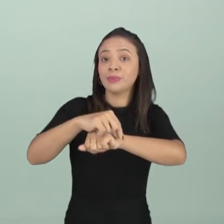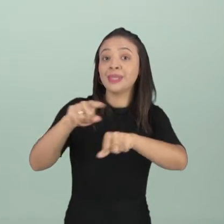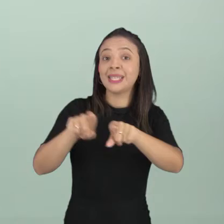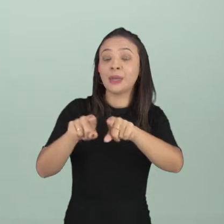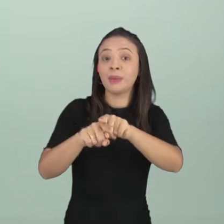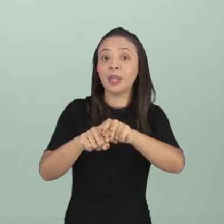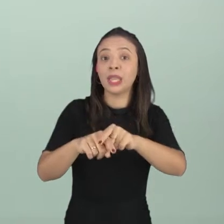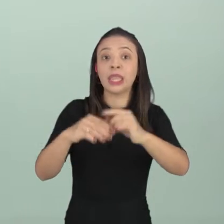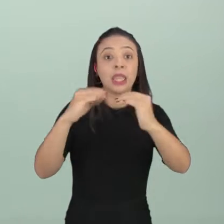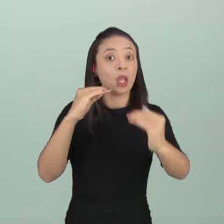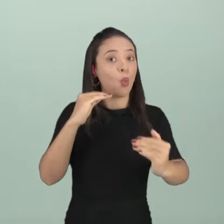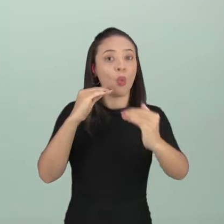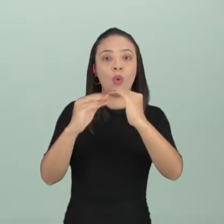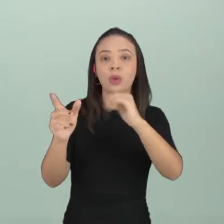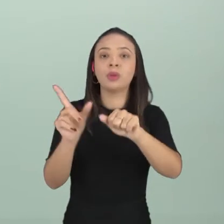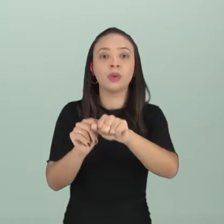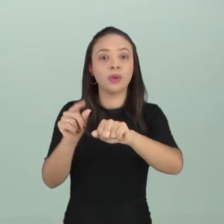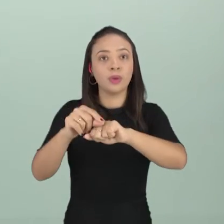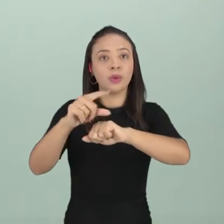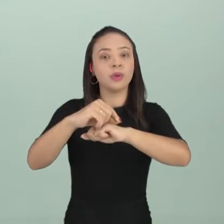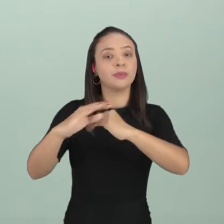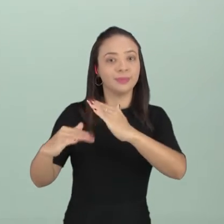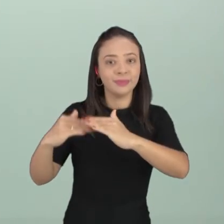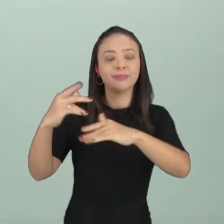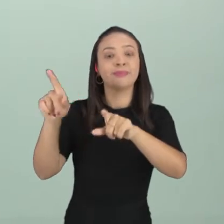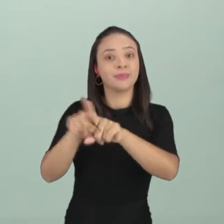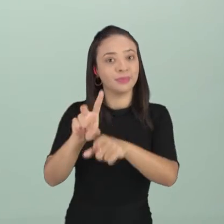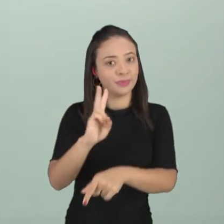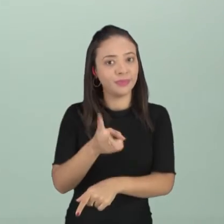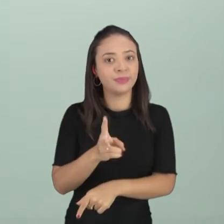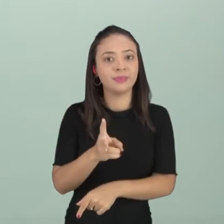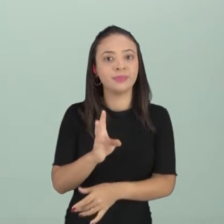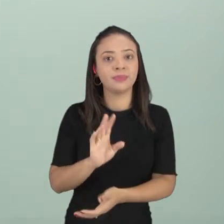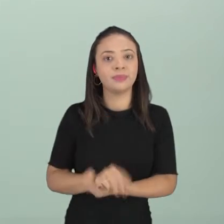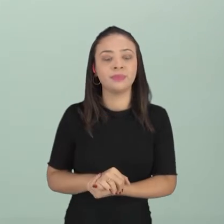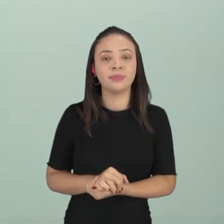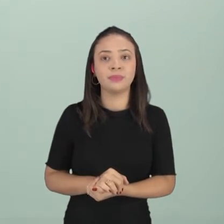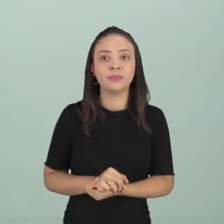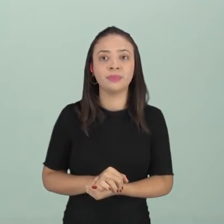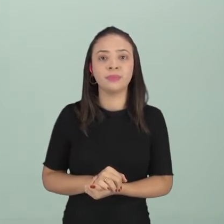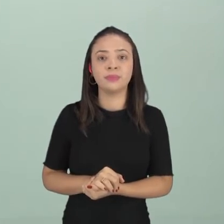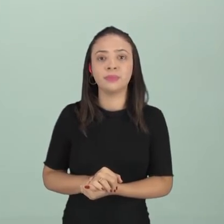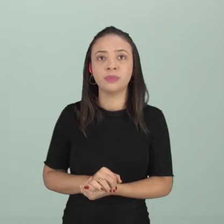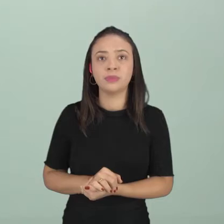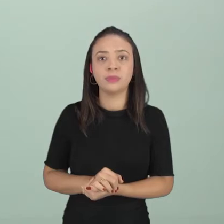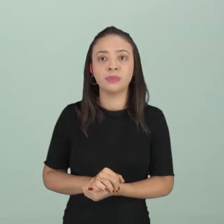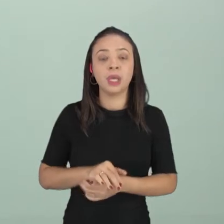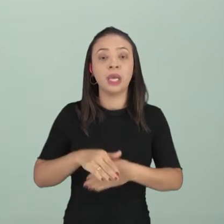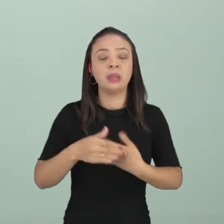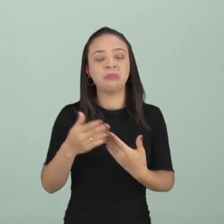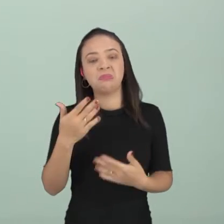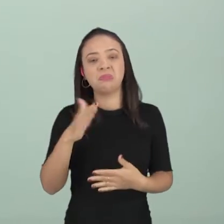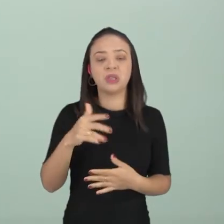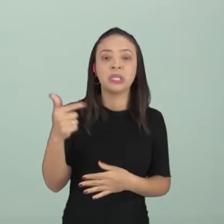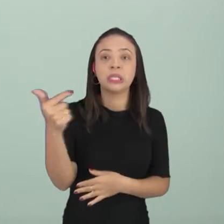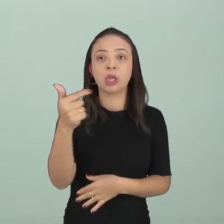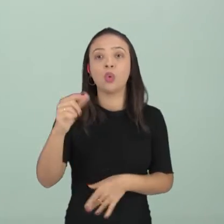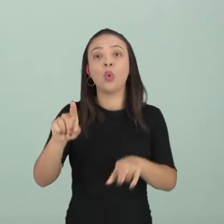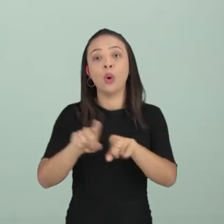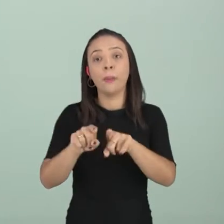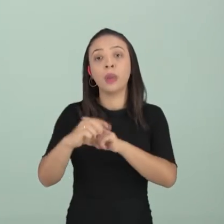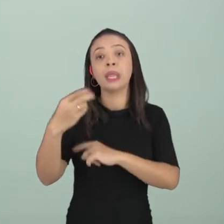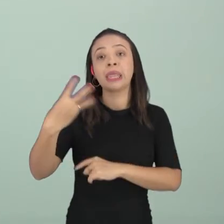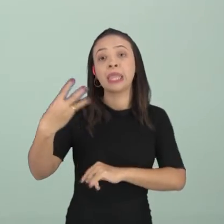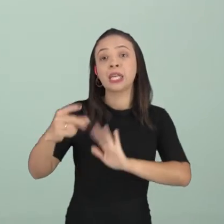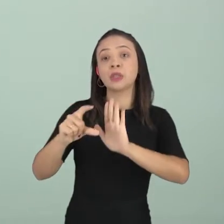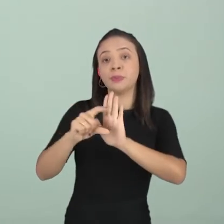o contra-argumento no desenvolvimento. O contra-argumento normalmente vai estar o quê? Se é o desenvolvimento no segundo, nos terceiros